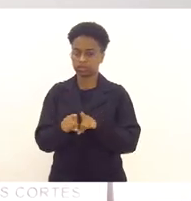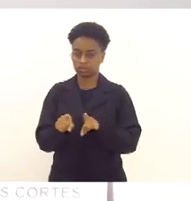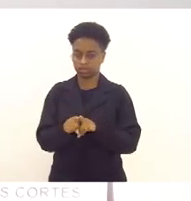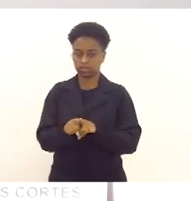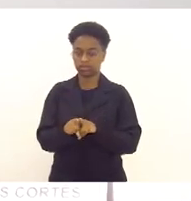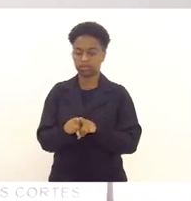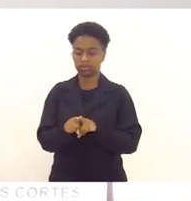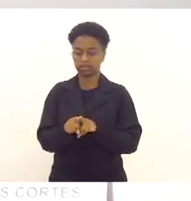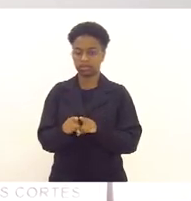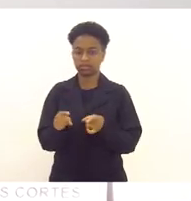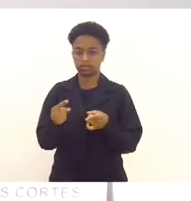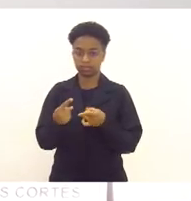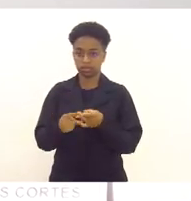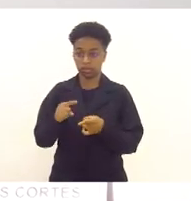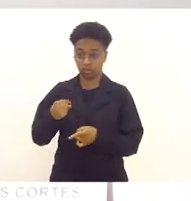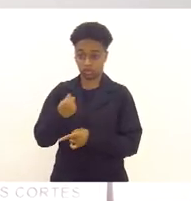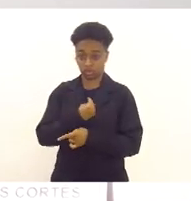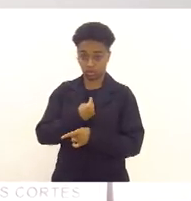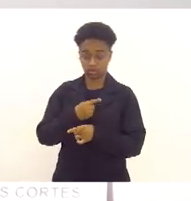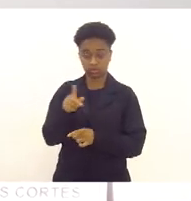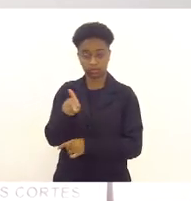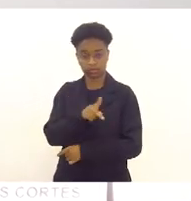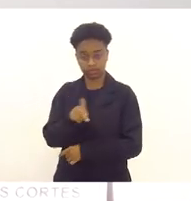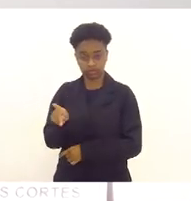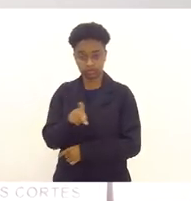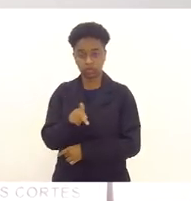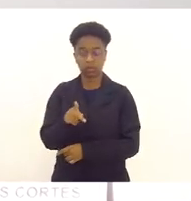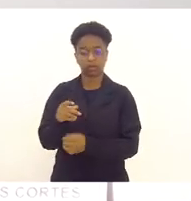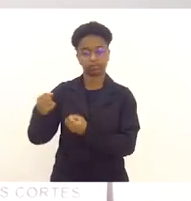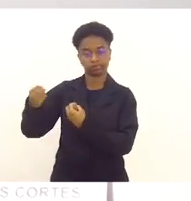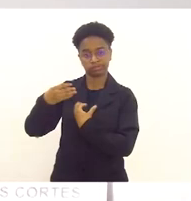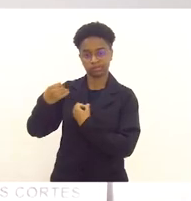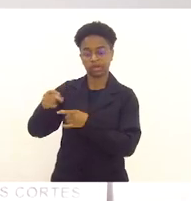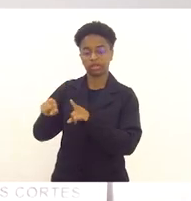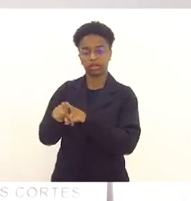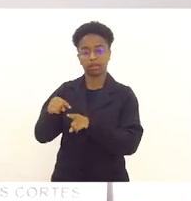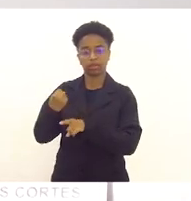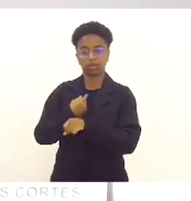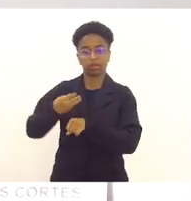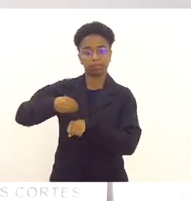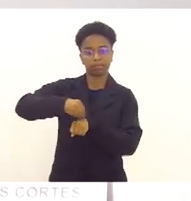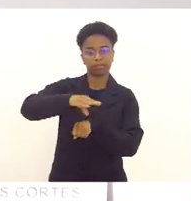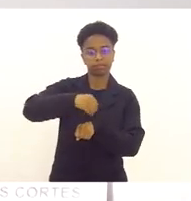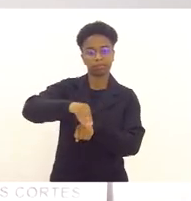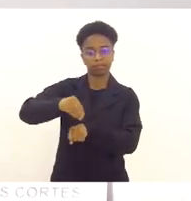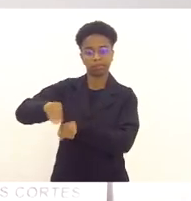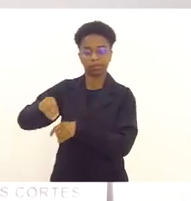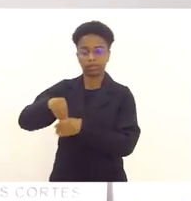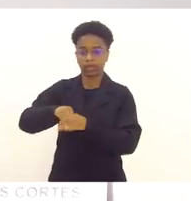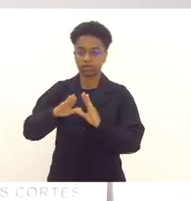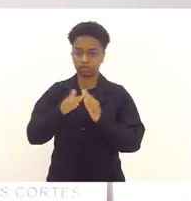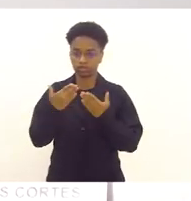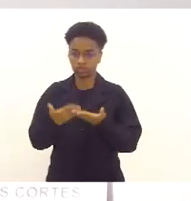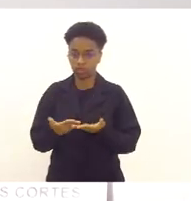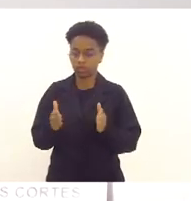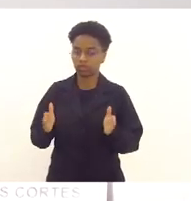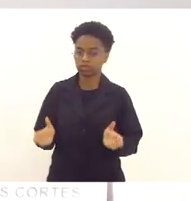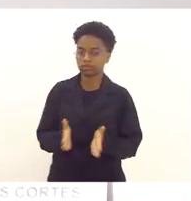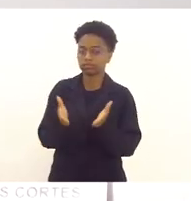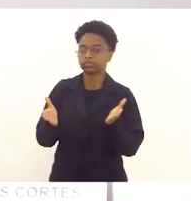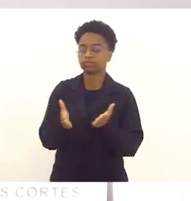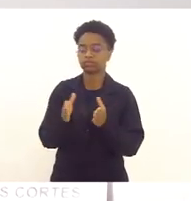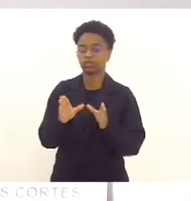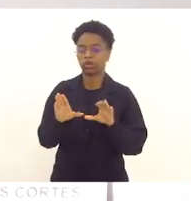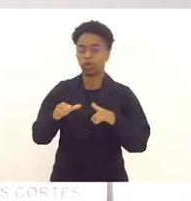que fossem nos formadas nós educadoras e que pudéssemos replicar esses tipos de Formação nas escolas oferecendo as comunidades